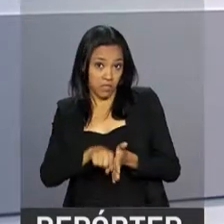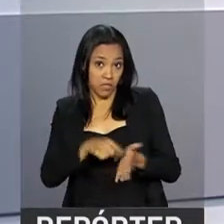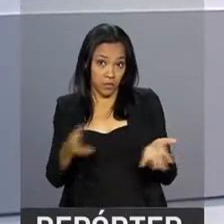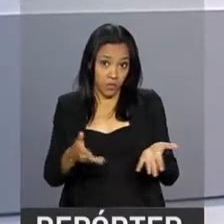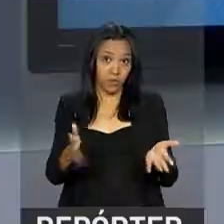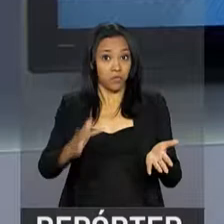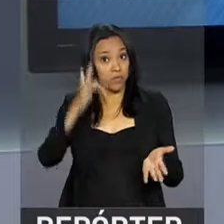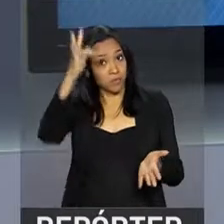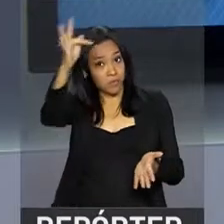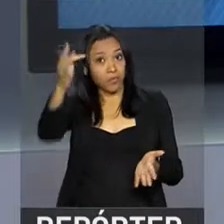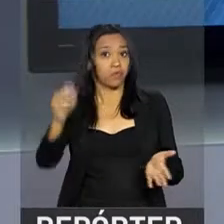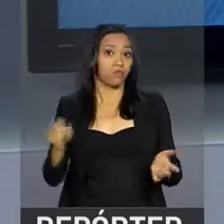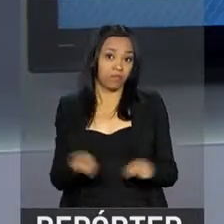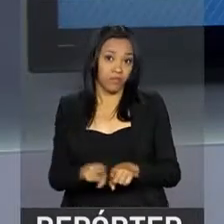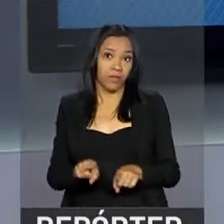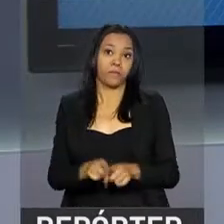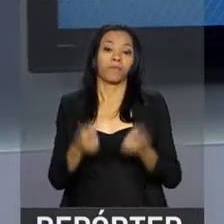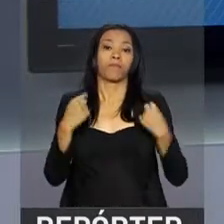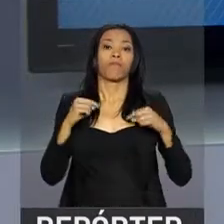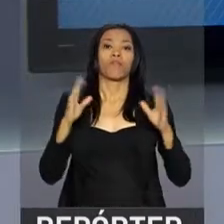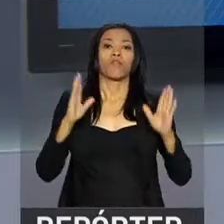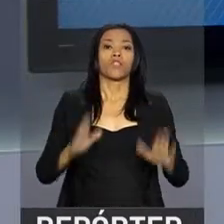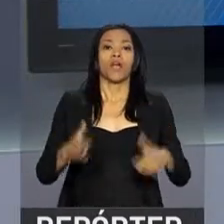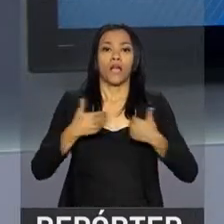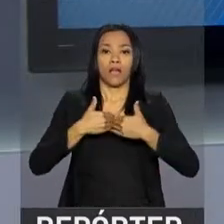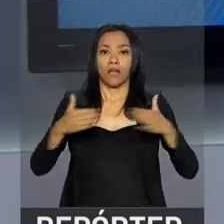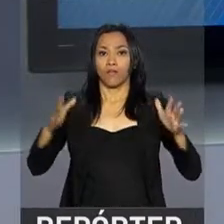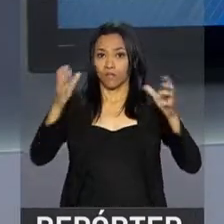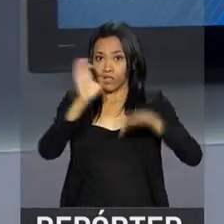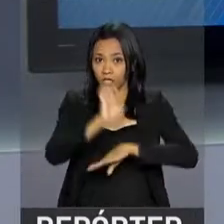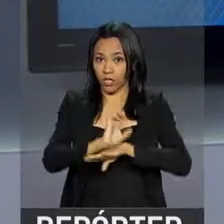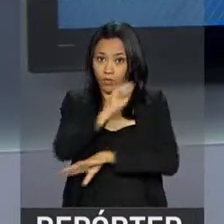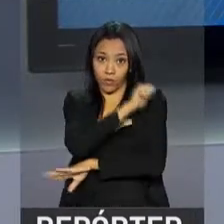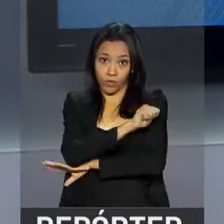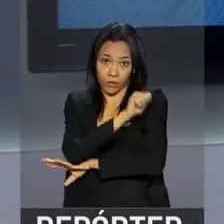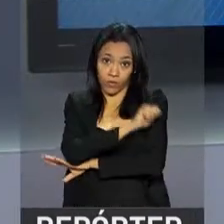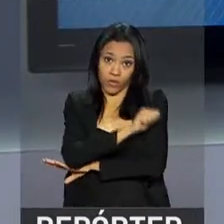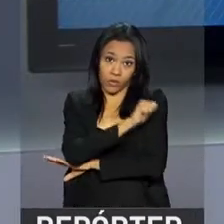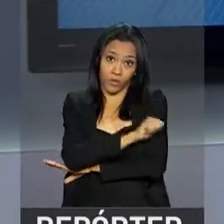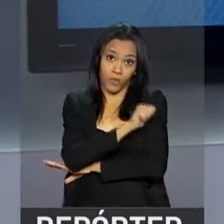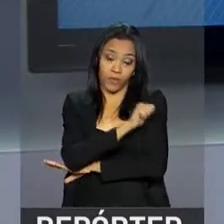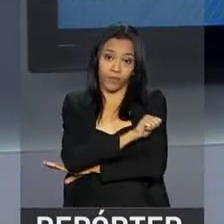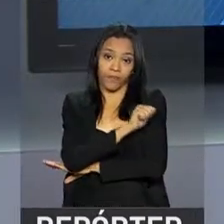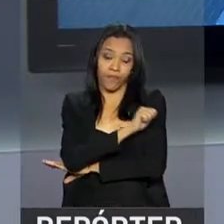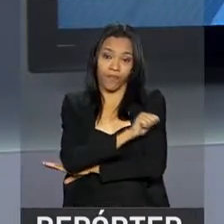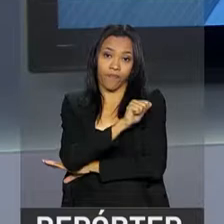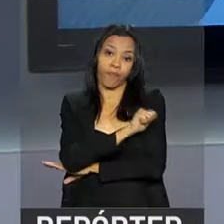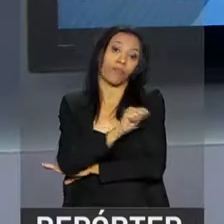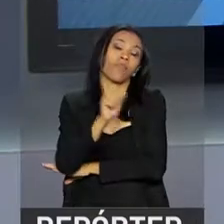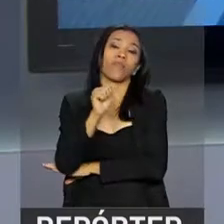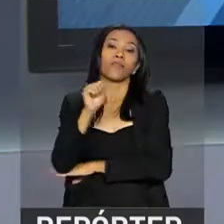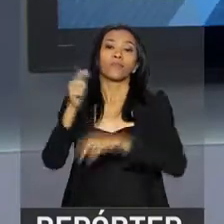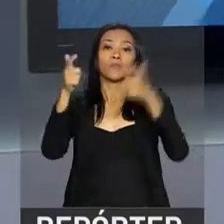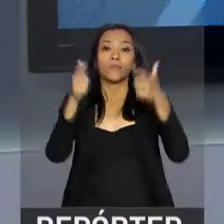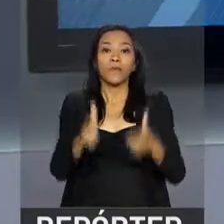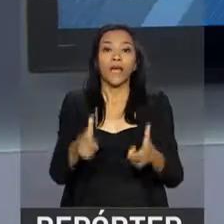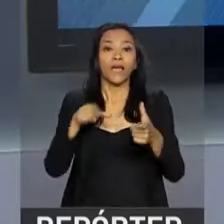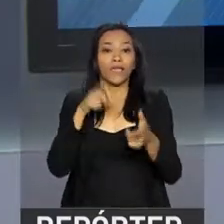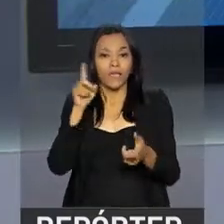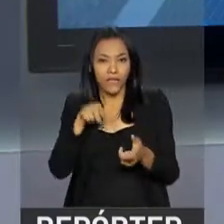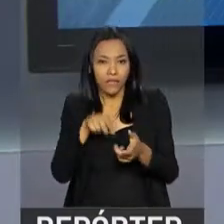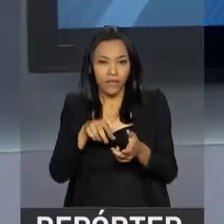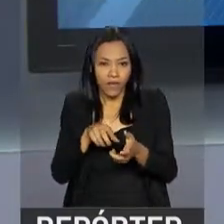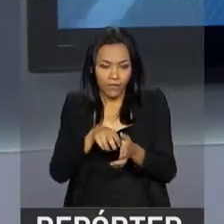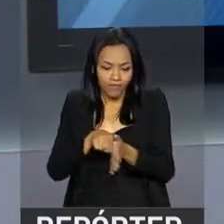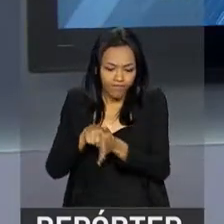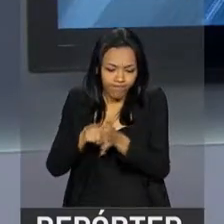futuras. Foi inaugurado, no Rio de Janeiro, o Centro de Diagnóstico do Câncer de Próstata. A ideia é melhorar o sistema